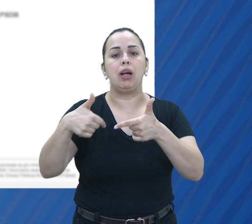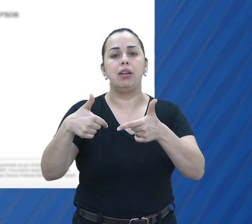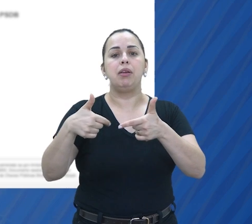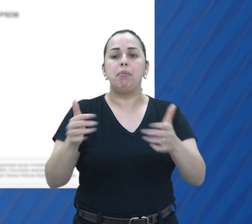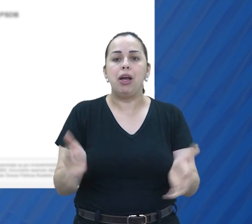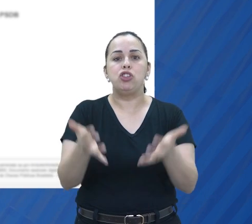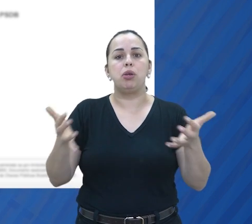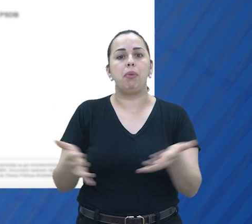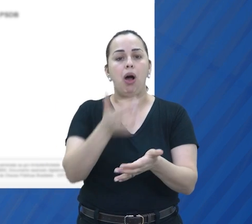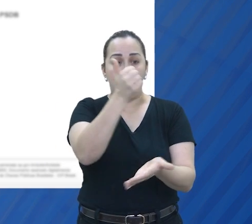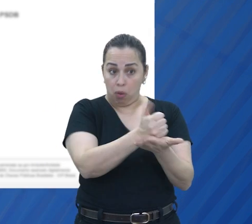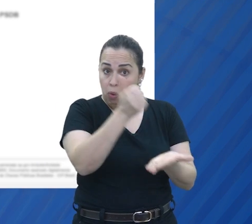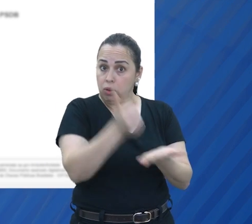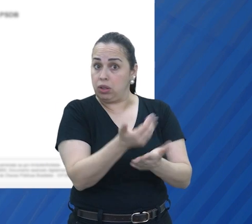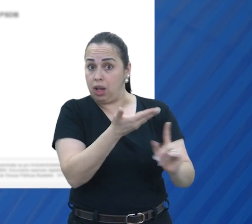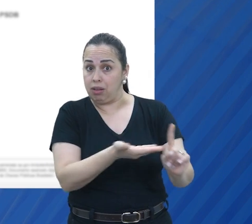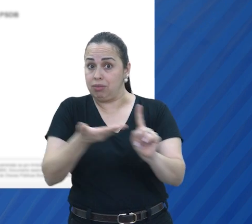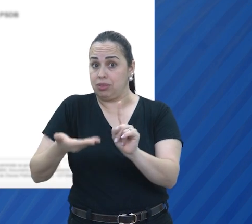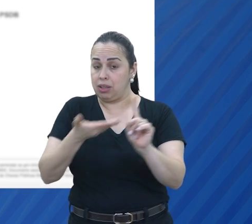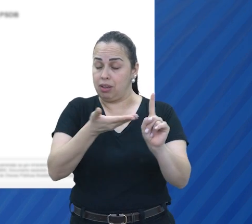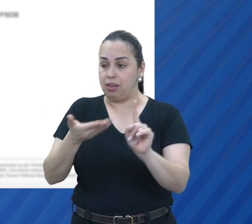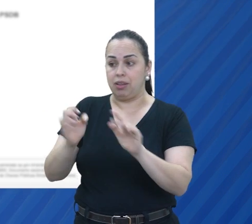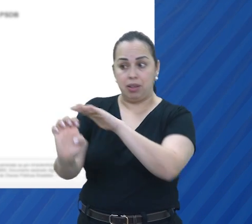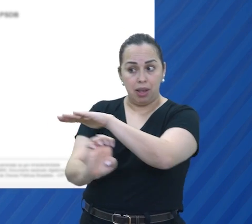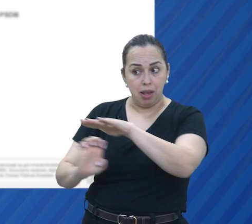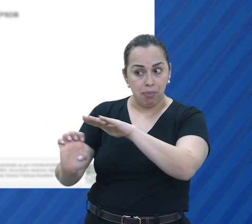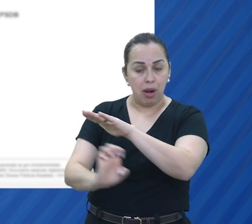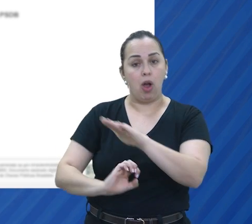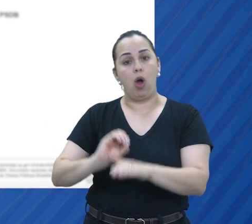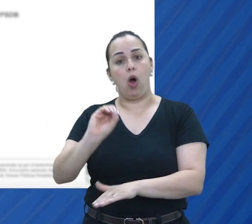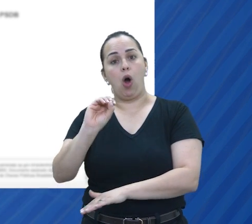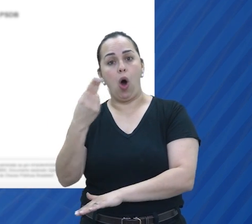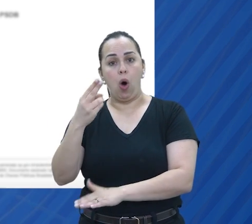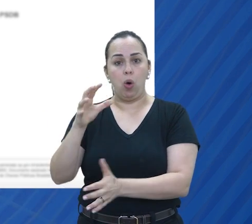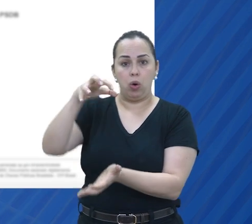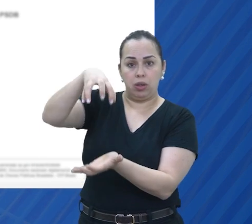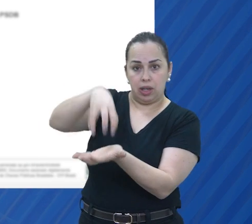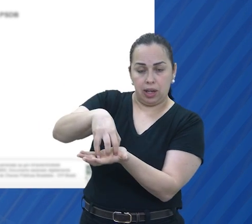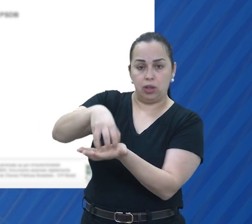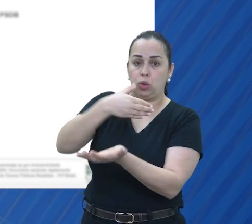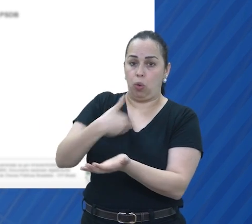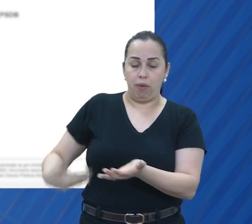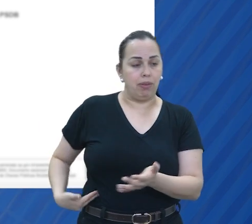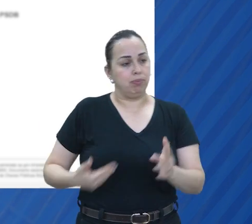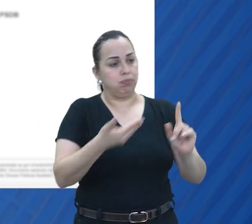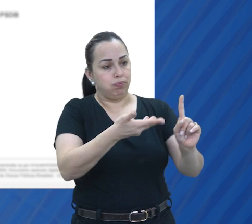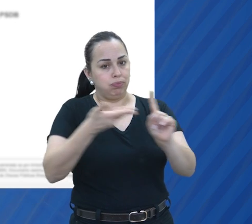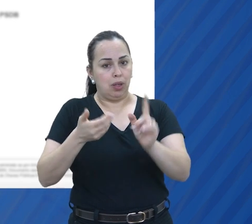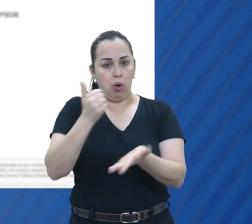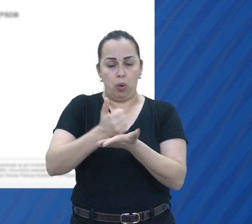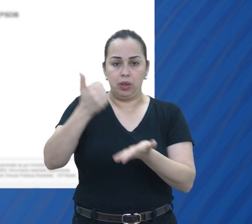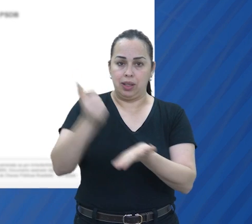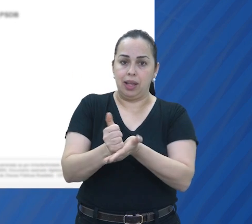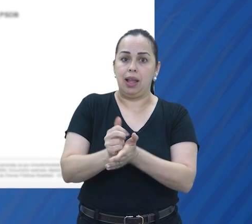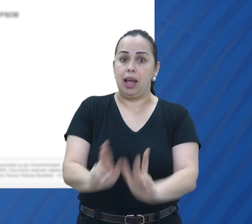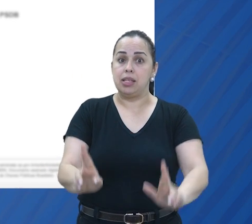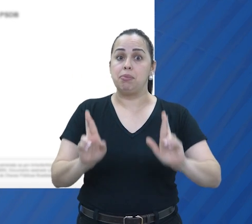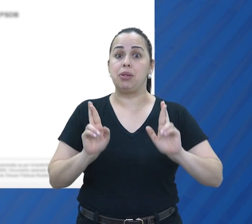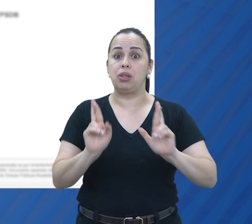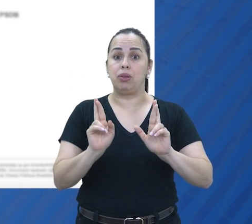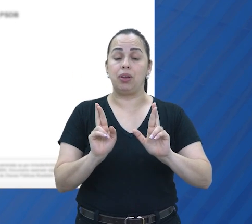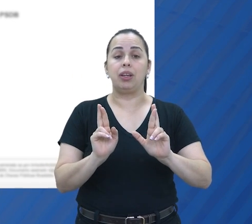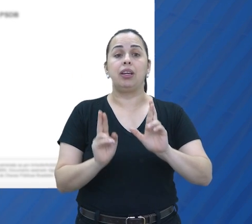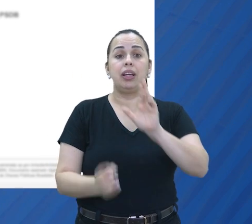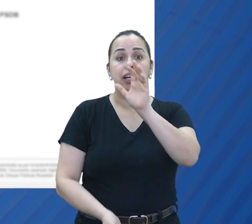estimular a contratação de idosos por empresas e instituições locais. A expectativa é que seja criado